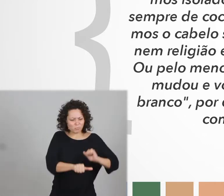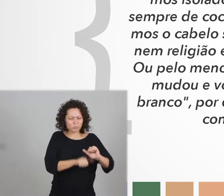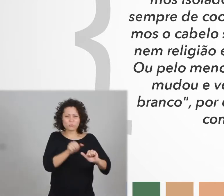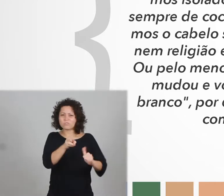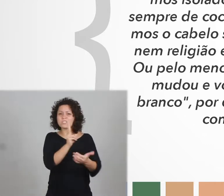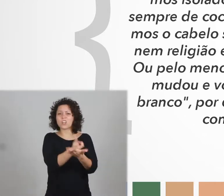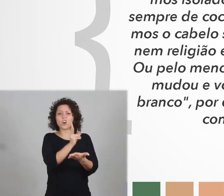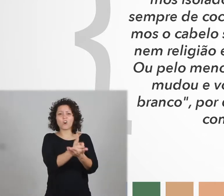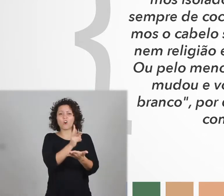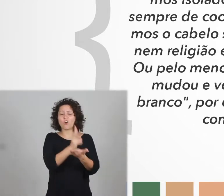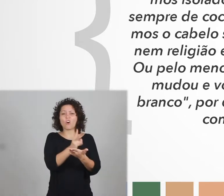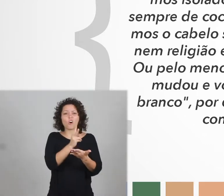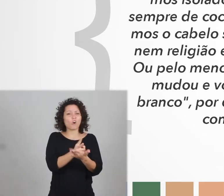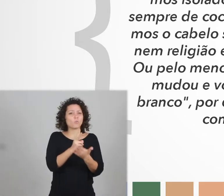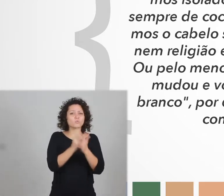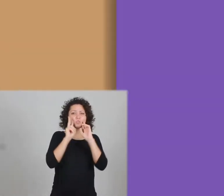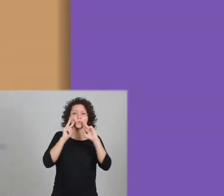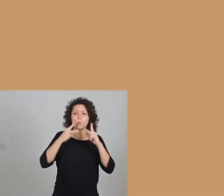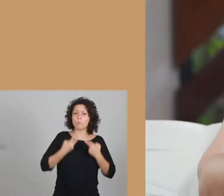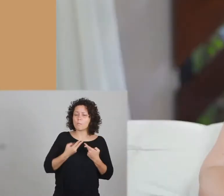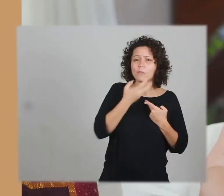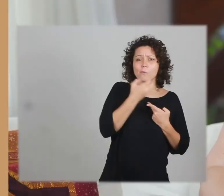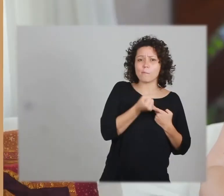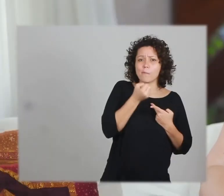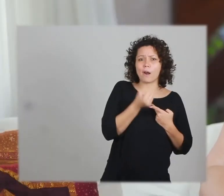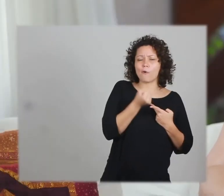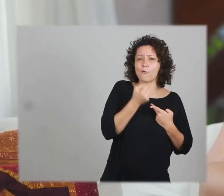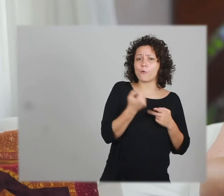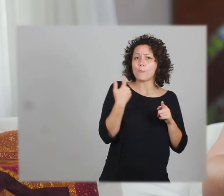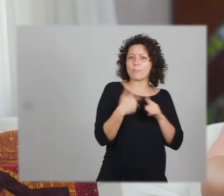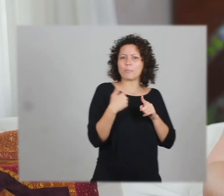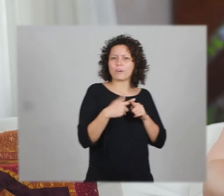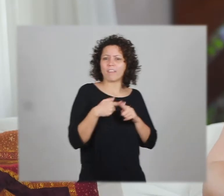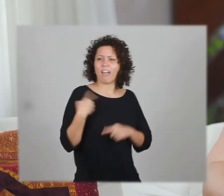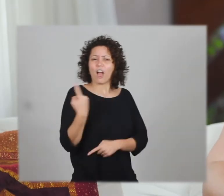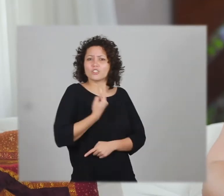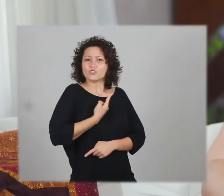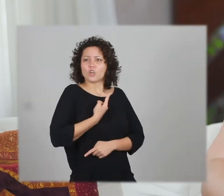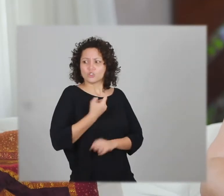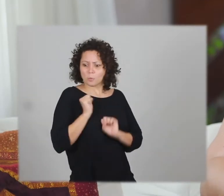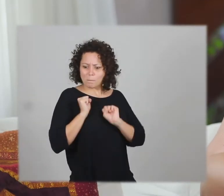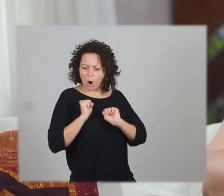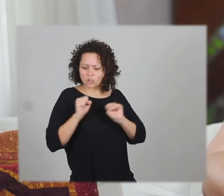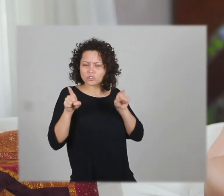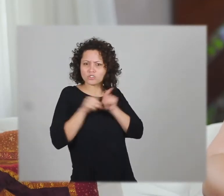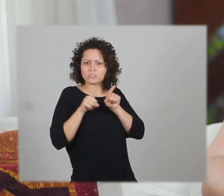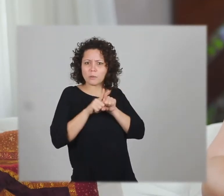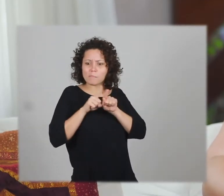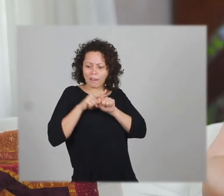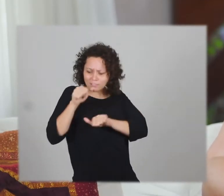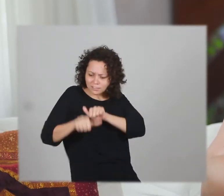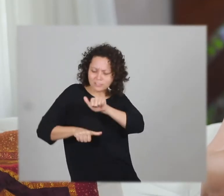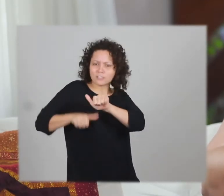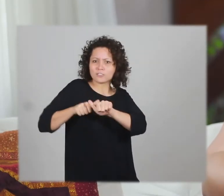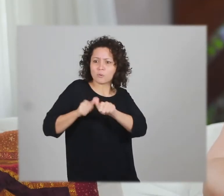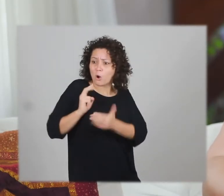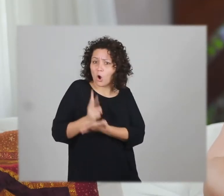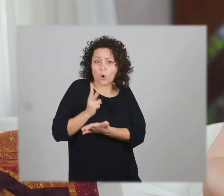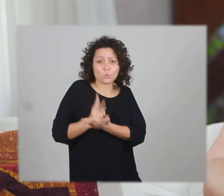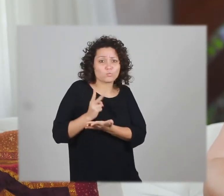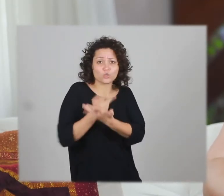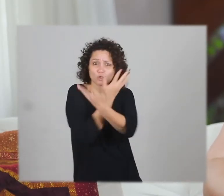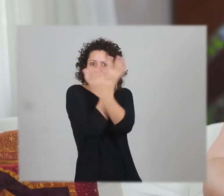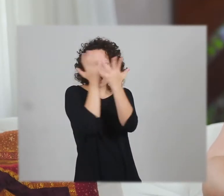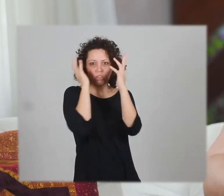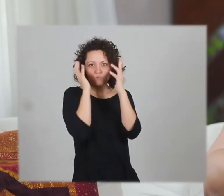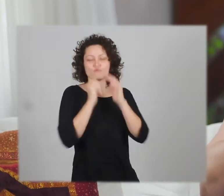e continuar sendo índio? Então é uma visão do índio para sensibilizar o homem branco, né, que está vendo